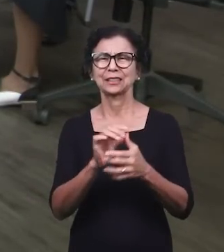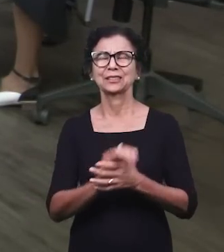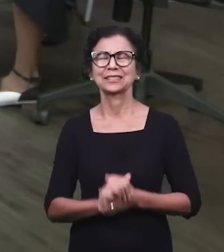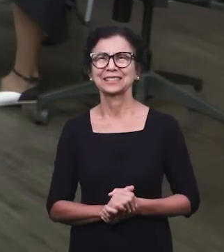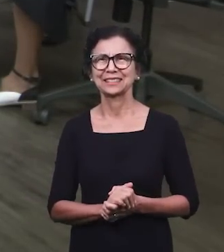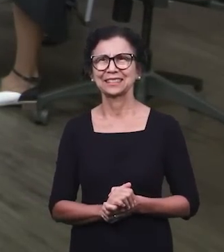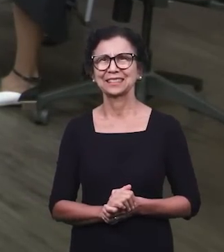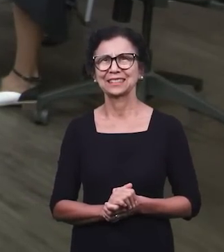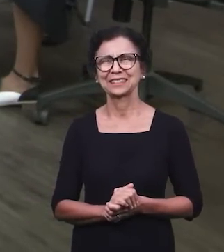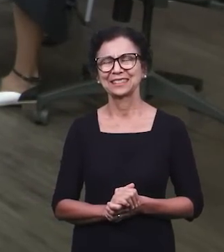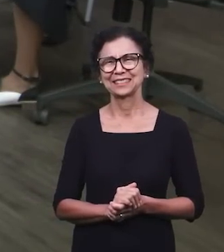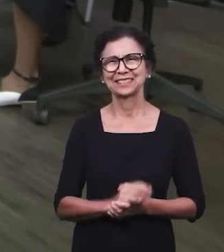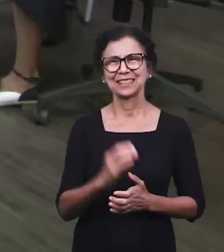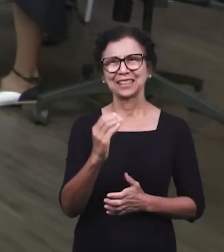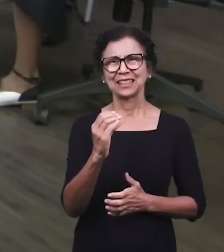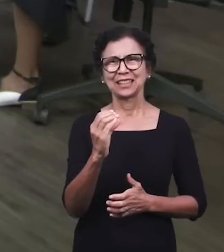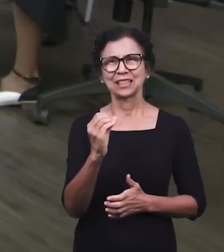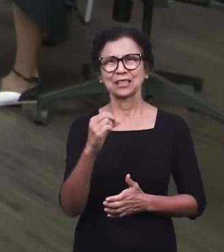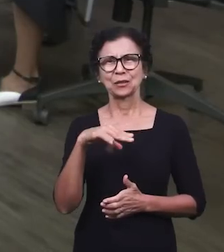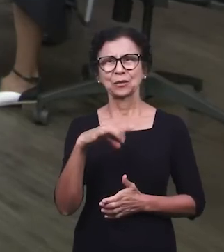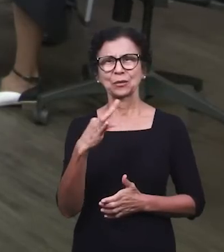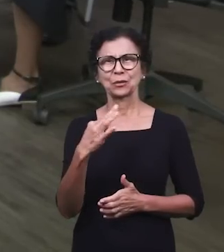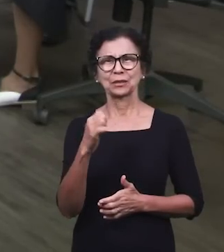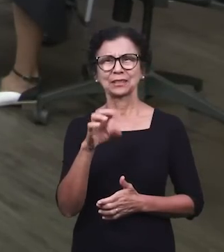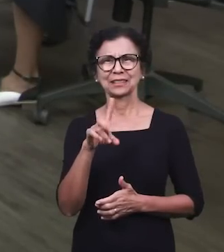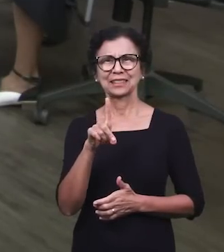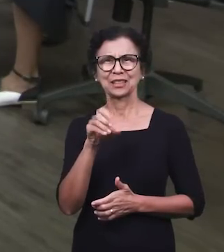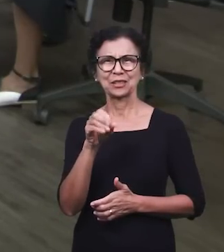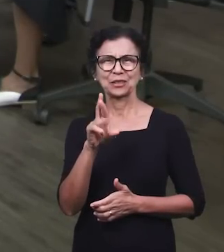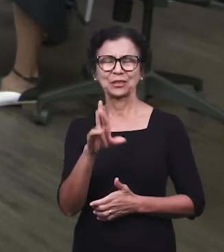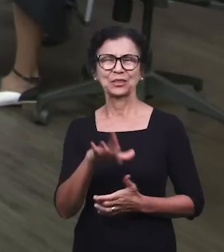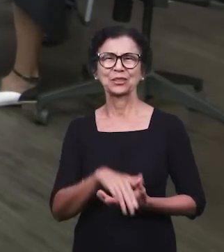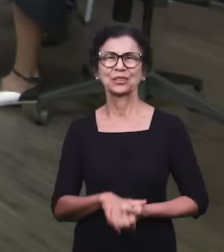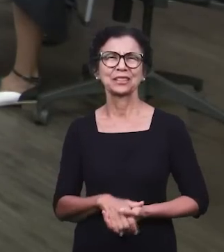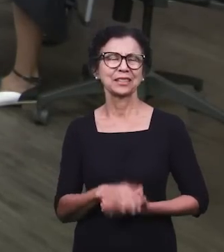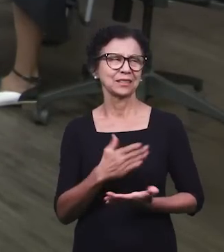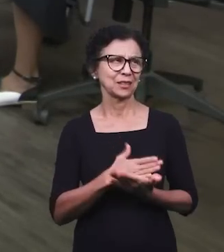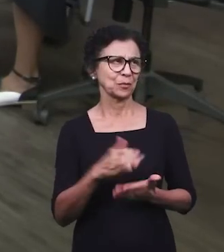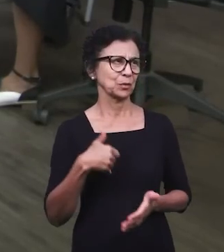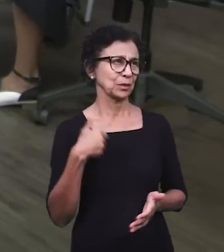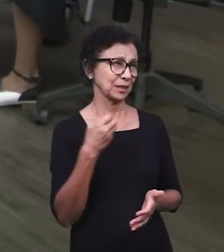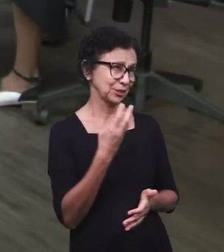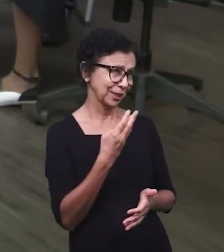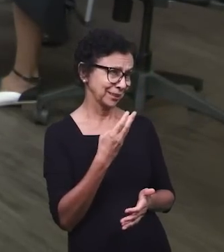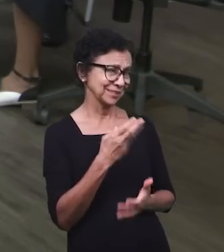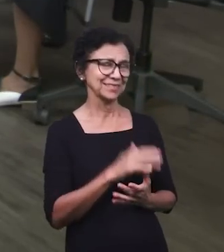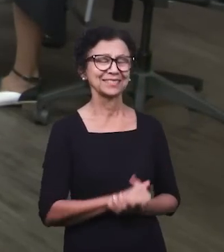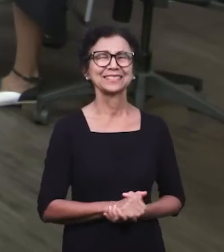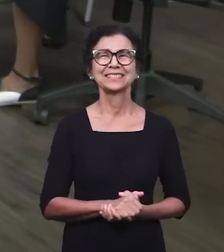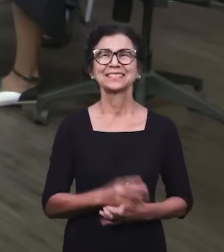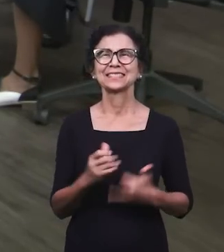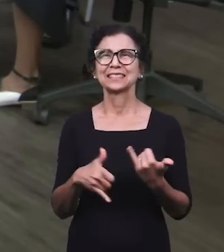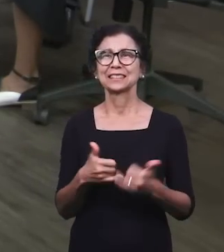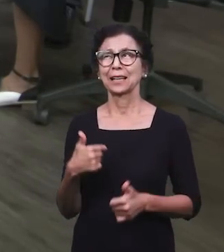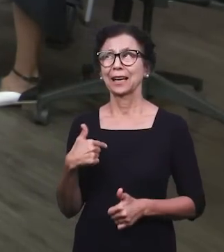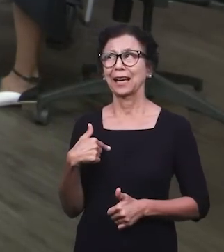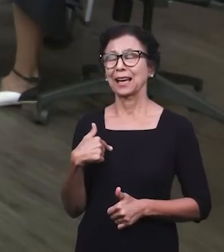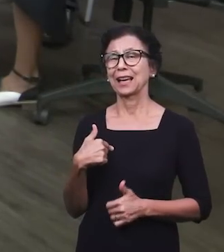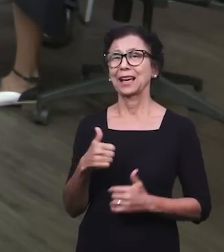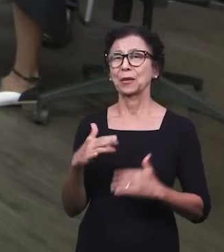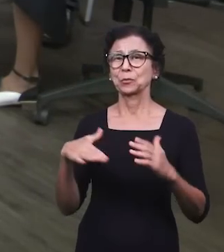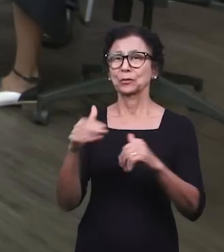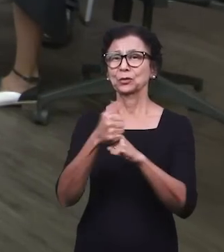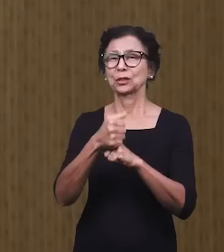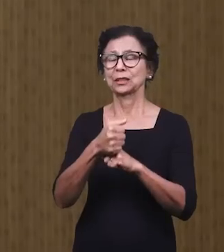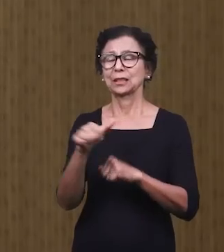infância, né? Muito novinho, o quê? Com 3, 4 anos de idade? Uns 3 aninhos. Vamos lá. Hoje é falar de números, né?